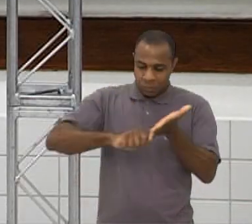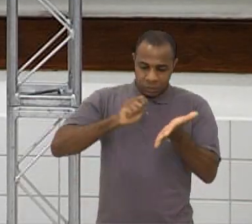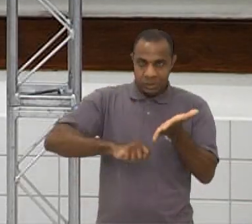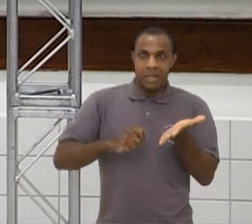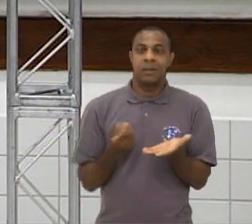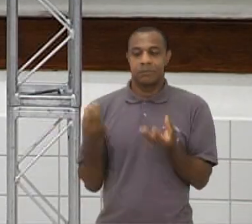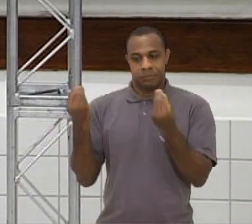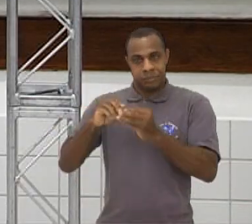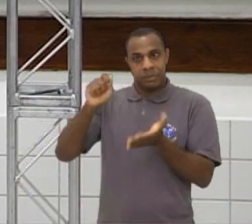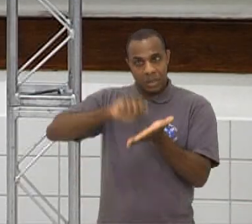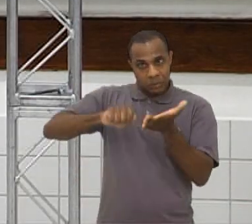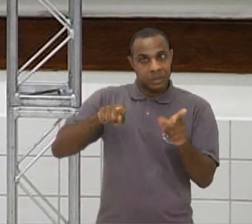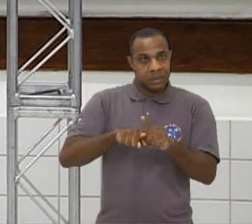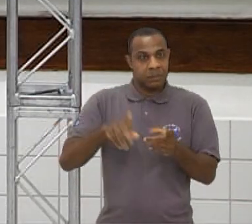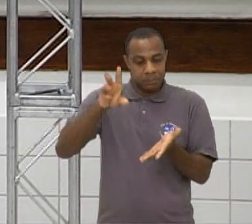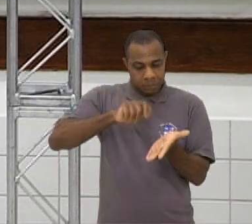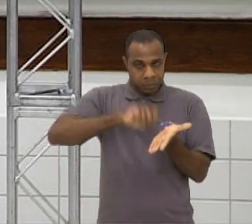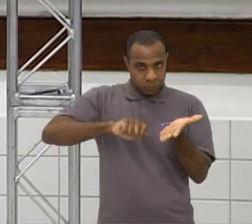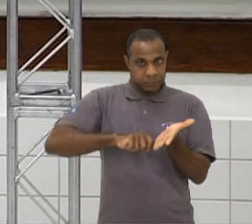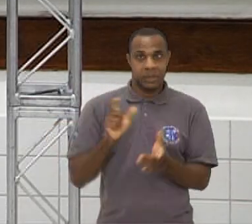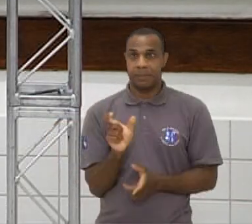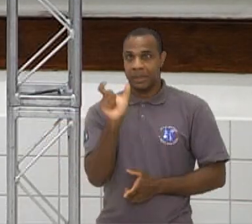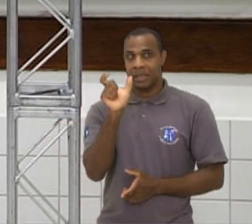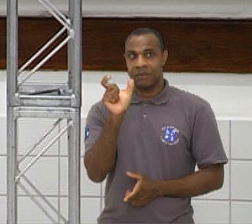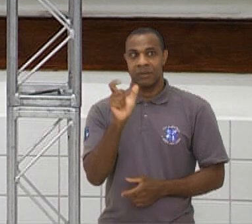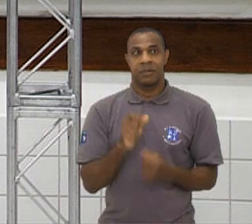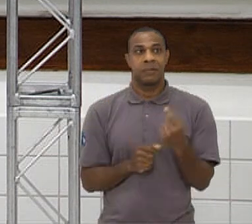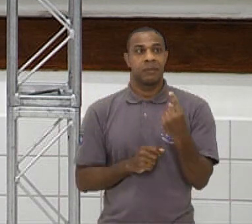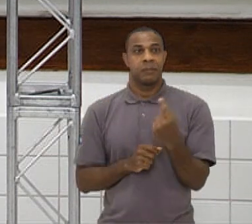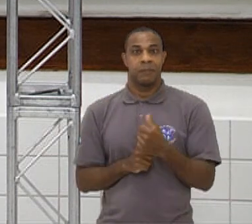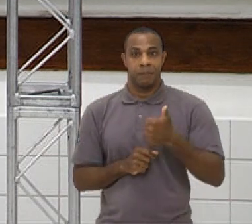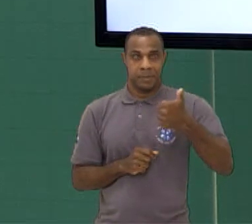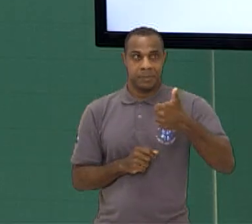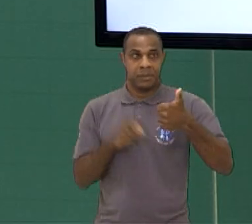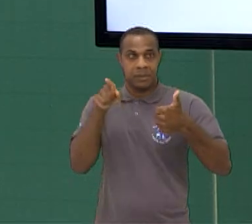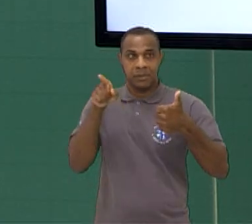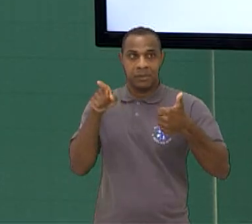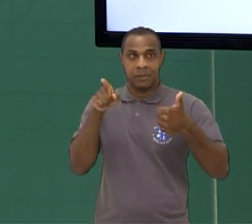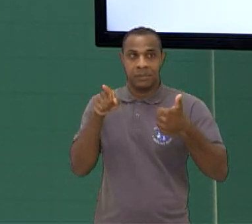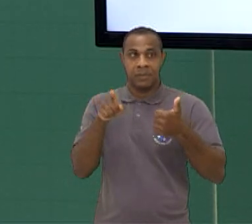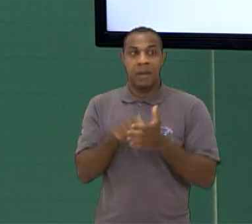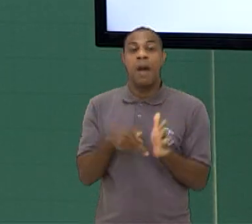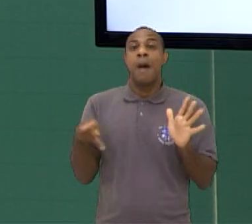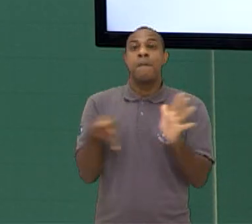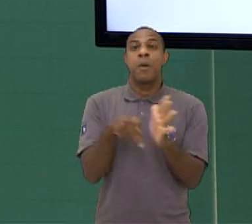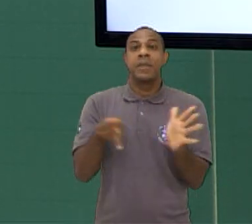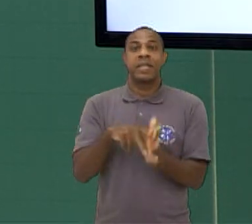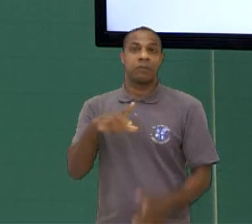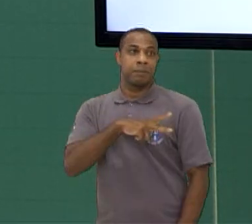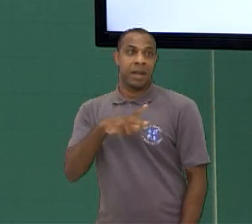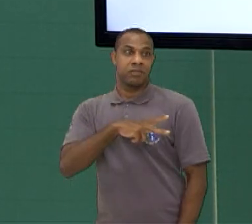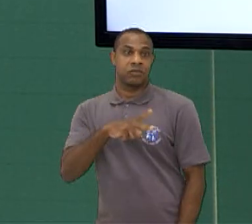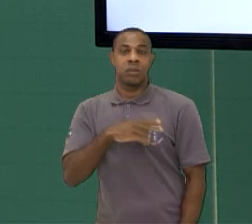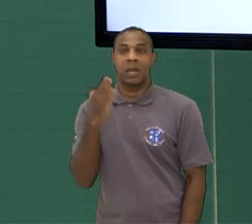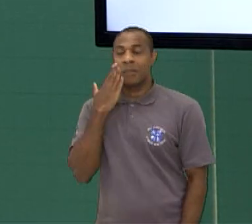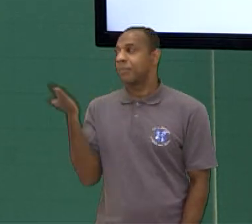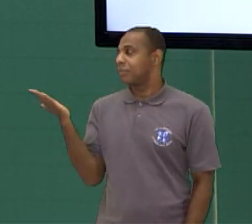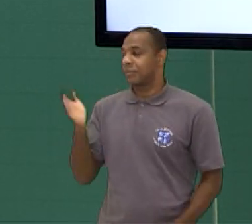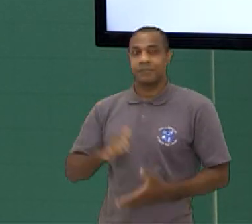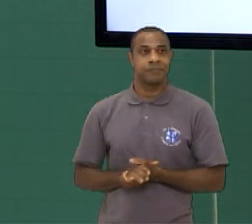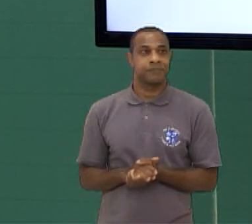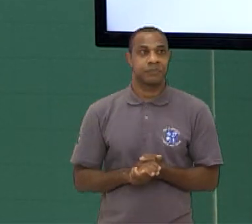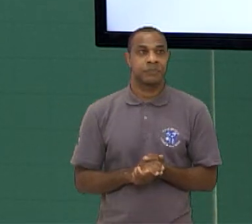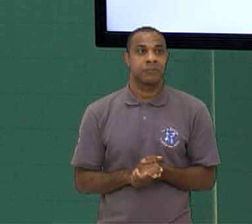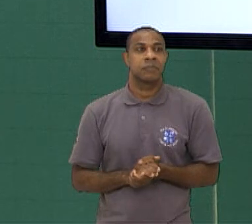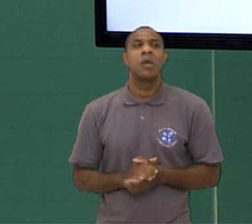no quadro? Então, a primeira palavra é a ideia de propriedade privada.